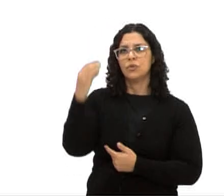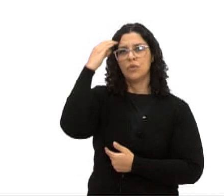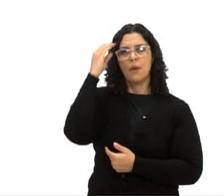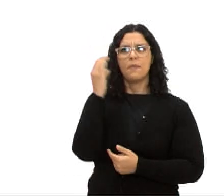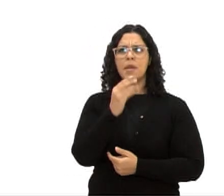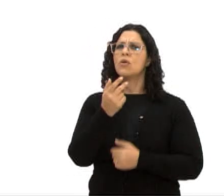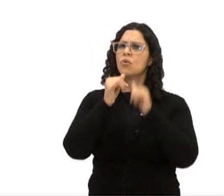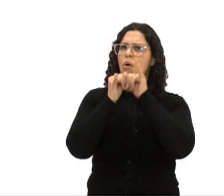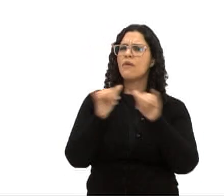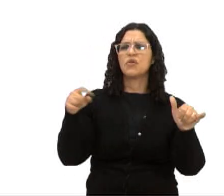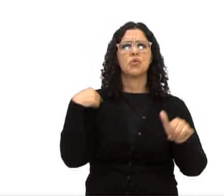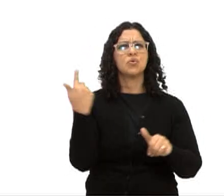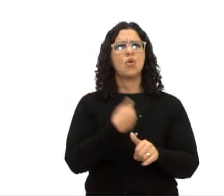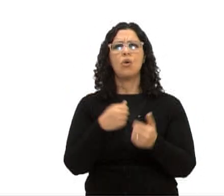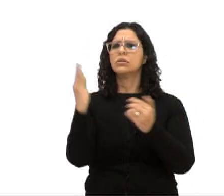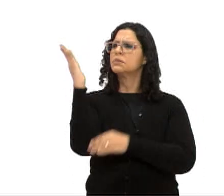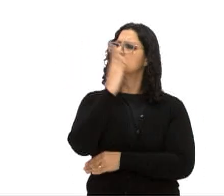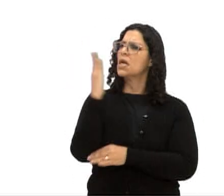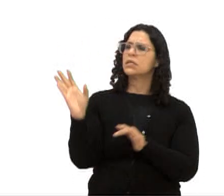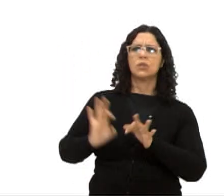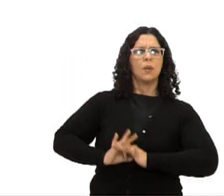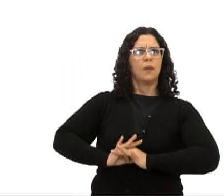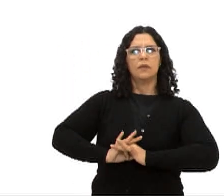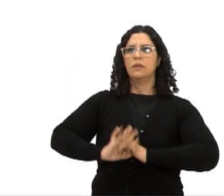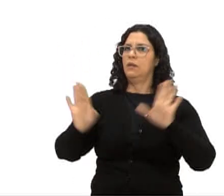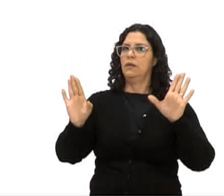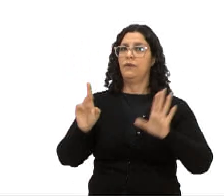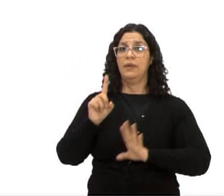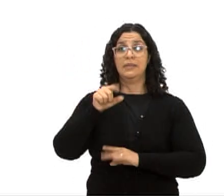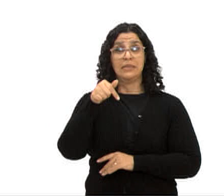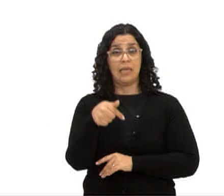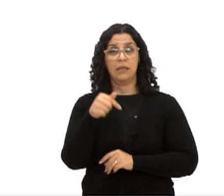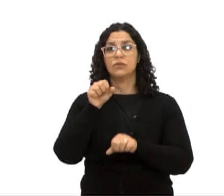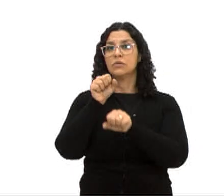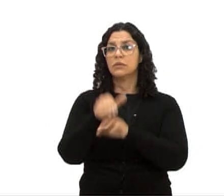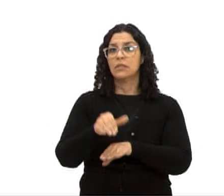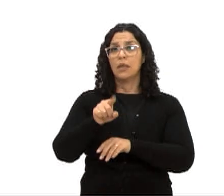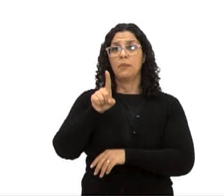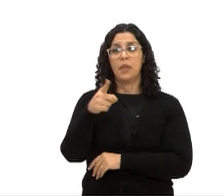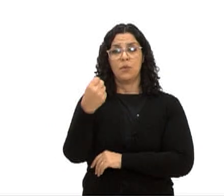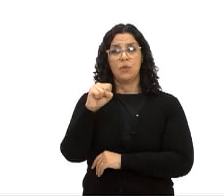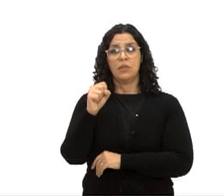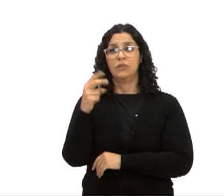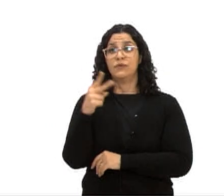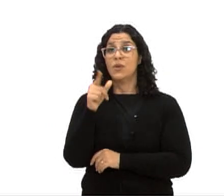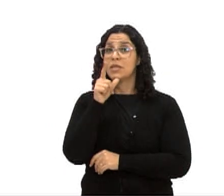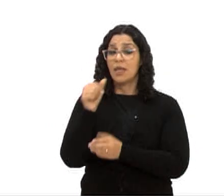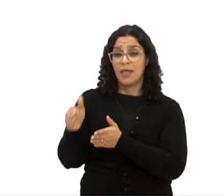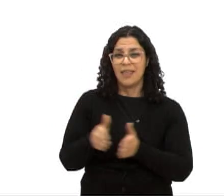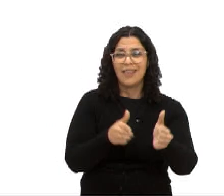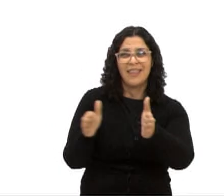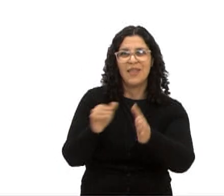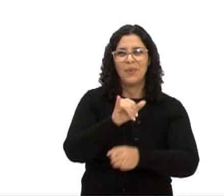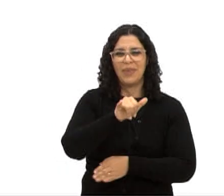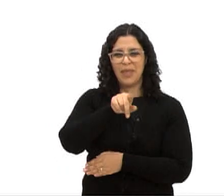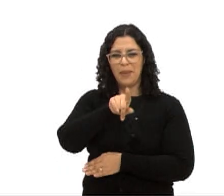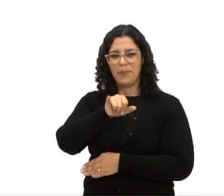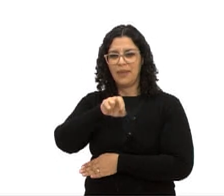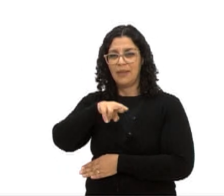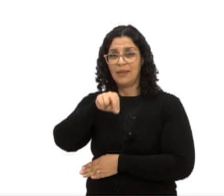proclamar a independência. Em 7 de setembro de 1822, às margens do rio Ipiranga, em São Paulo, foi dado o